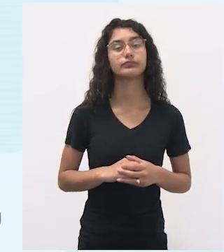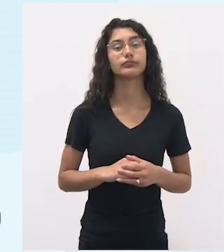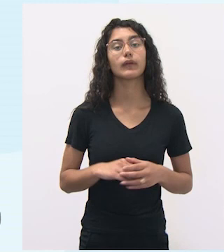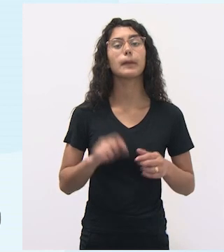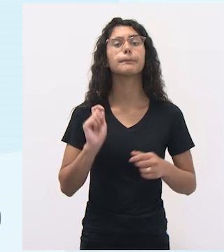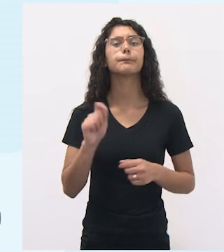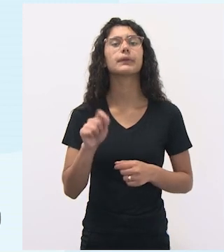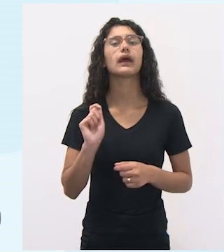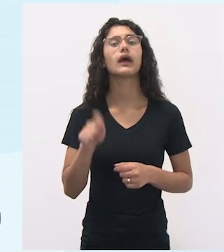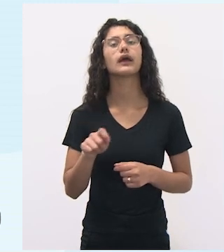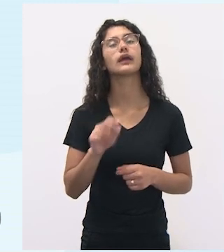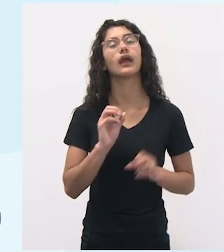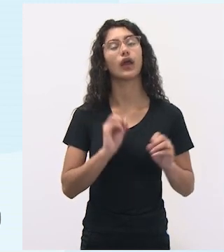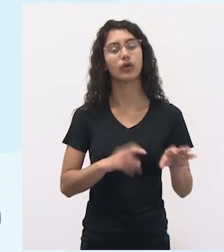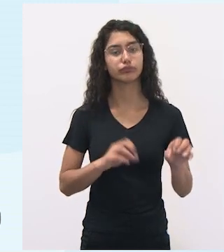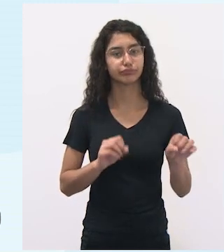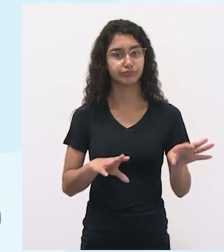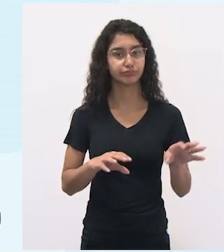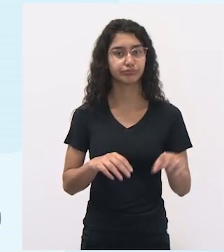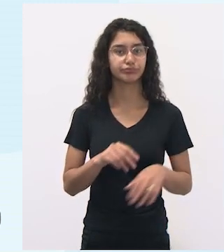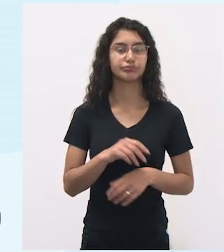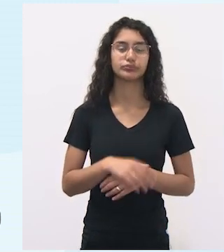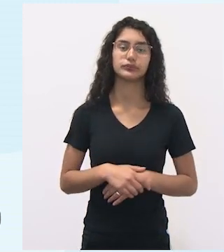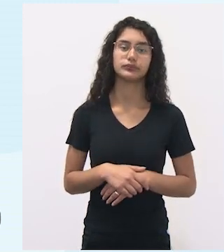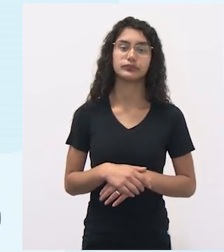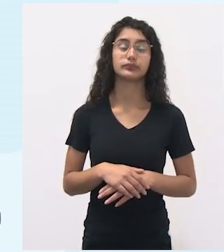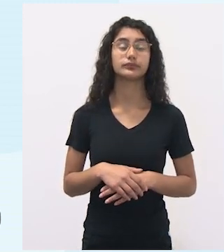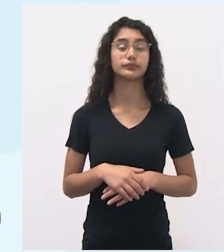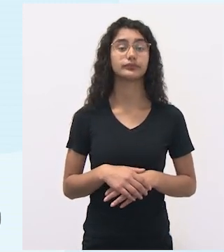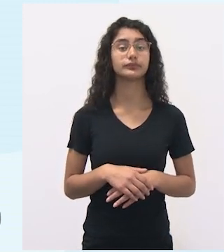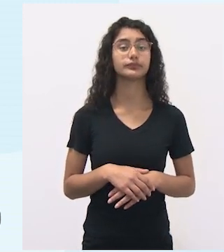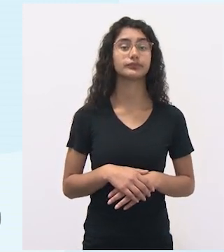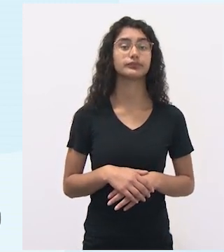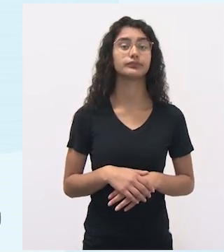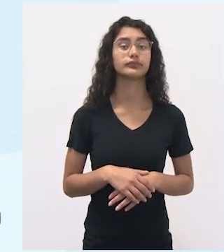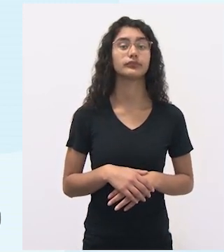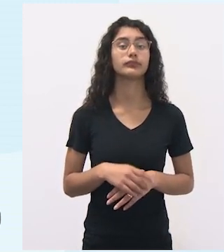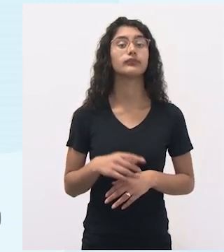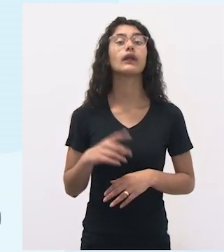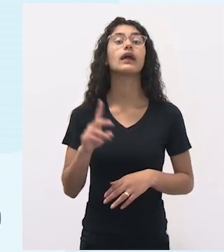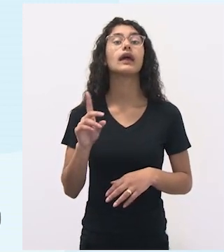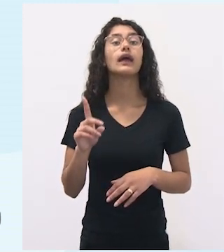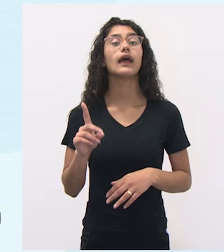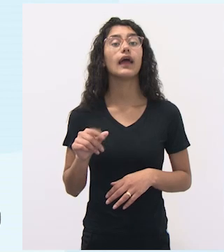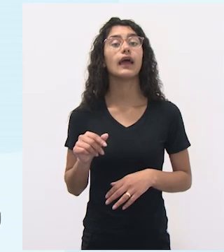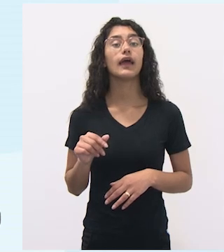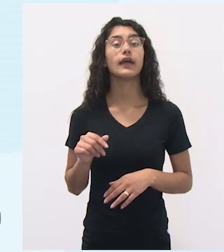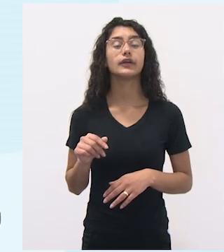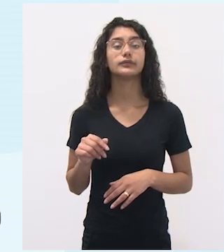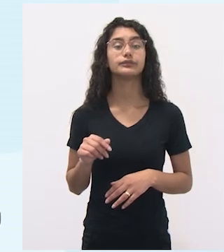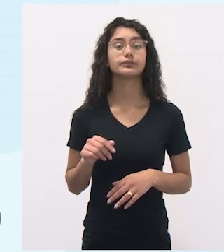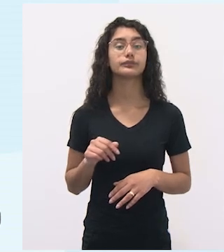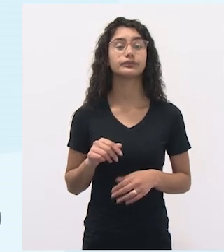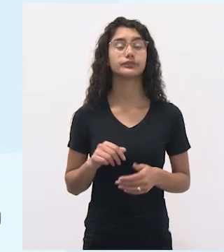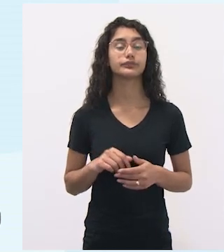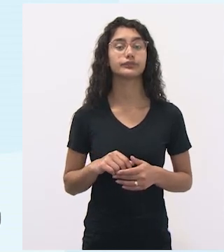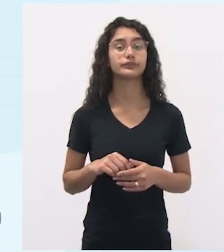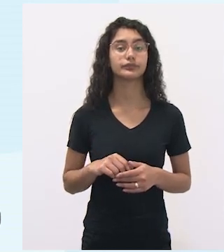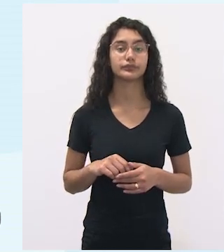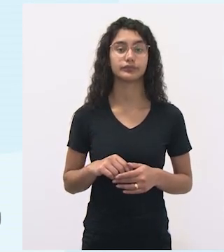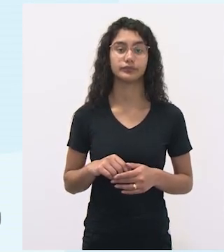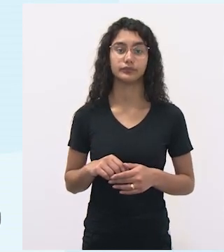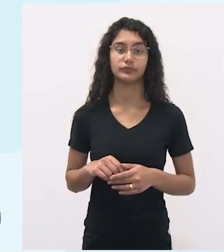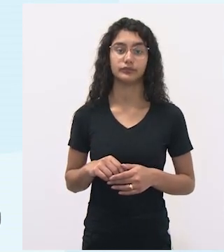E para que o professor ensina? Então, a taxonomia, a gente chama taxonomia de Bloom ou taxonomia